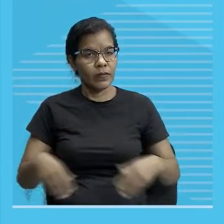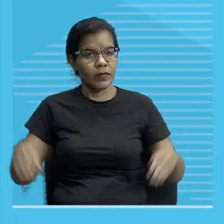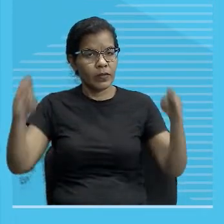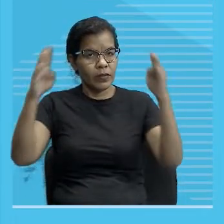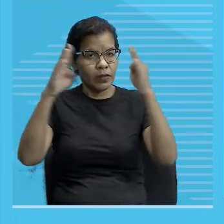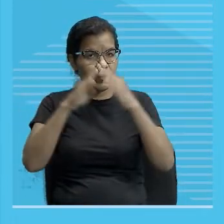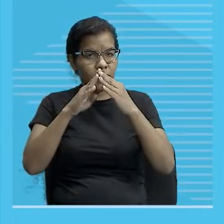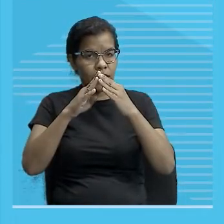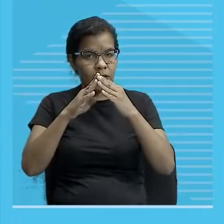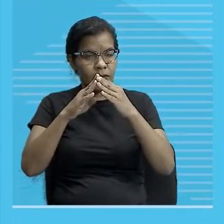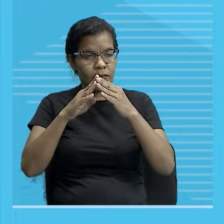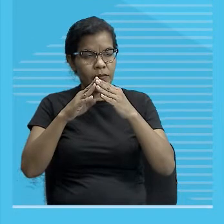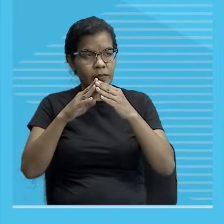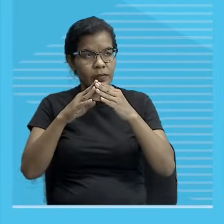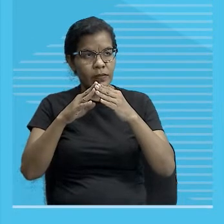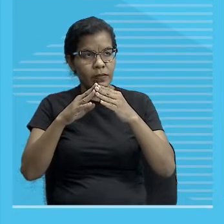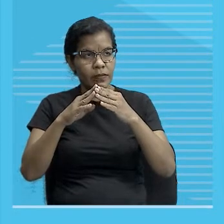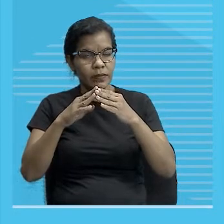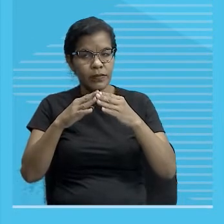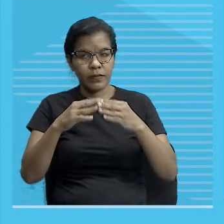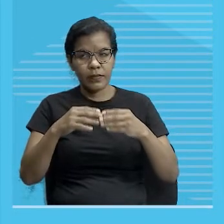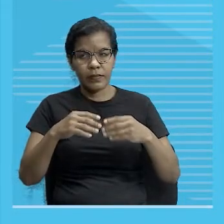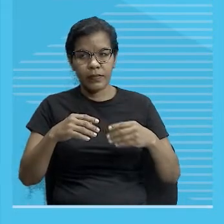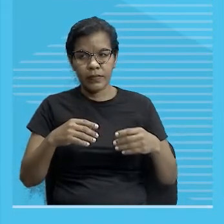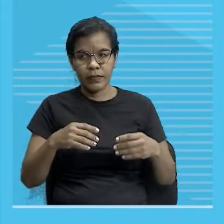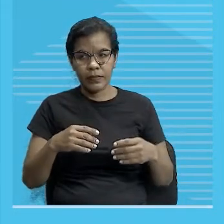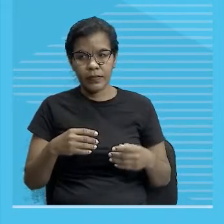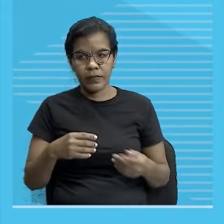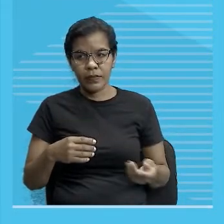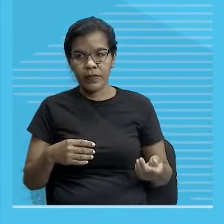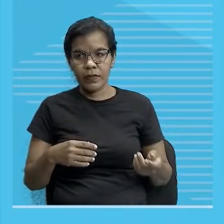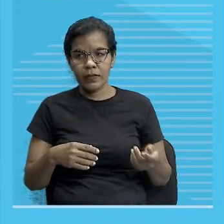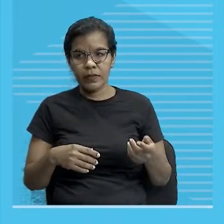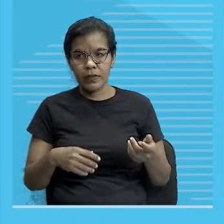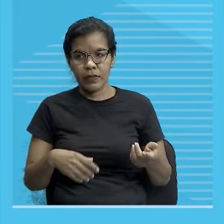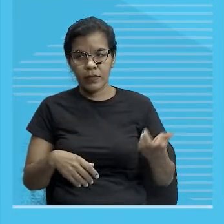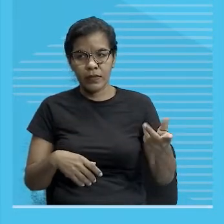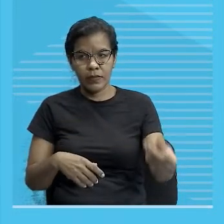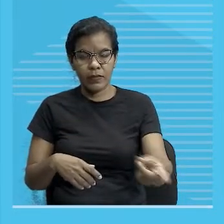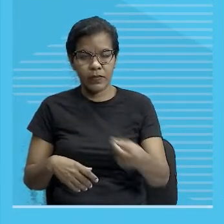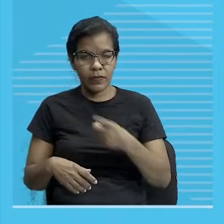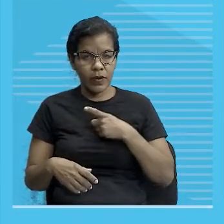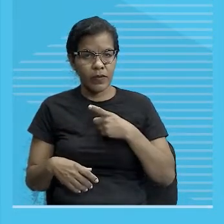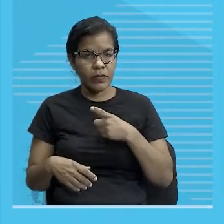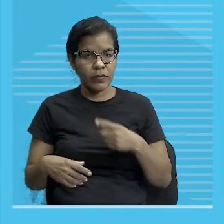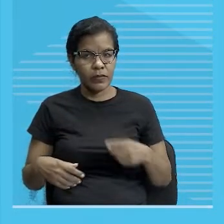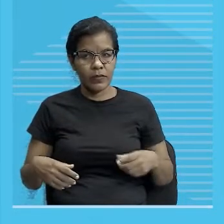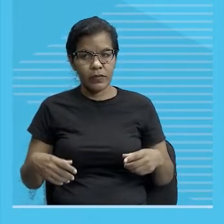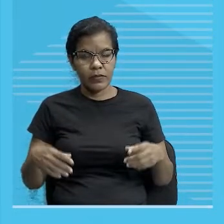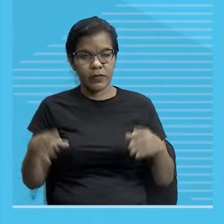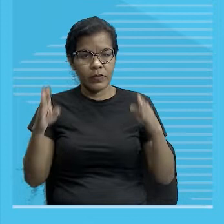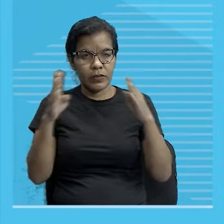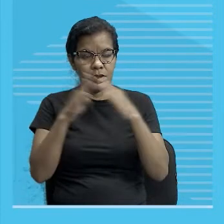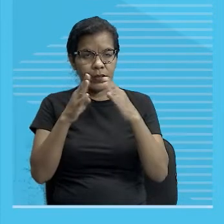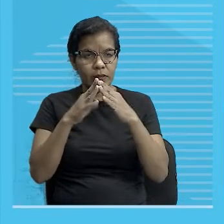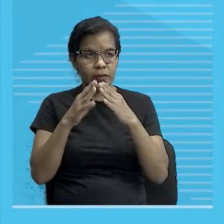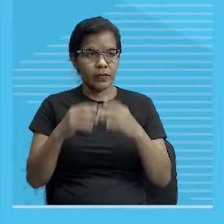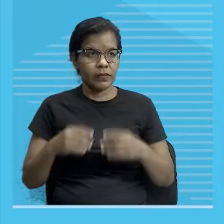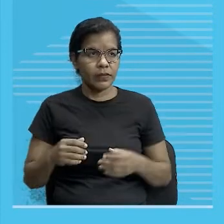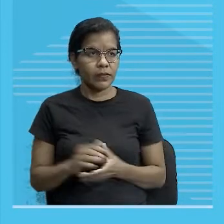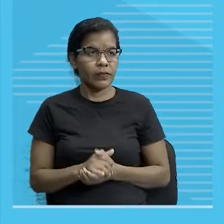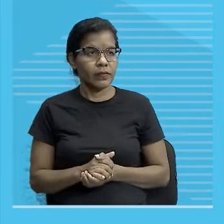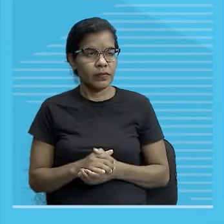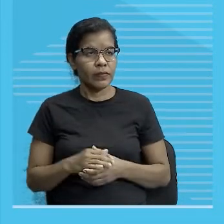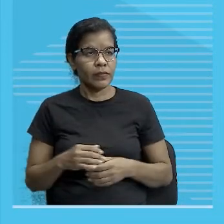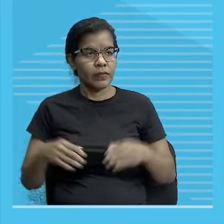casa. Quando você diz isso, ninguém vai perguntar que casa é essa, porque já sabe. Você está empregando a palavra casa no